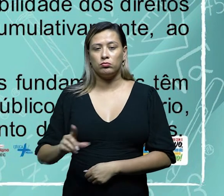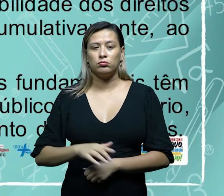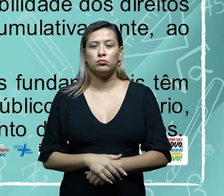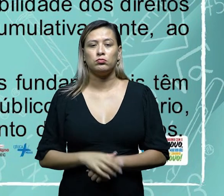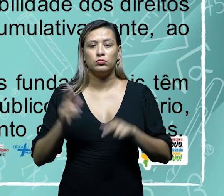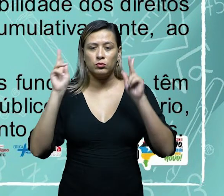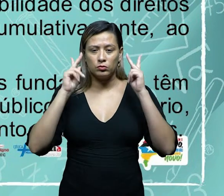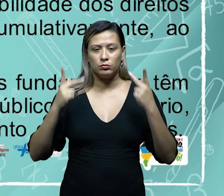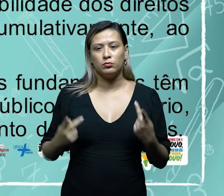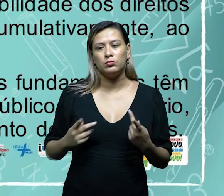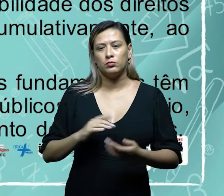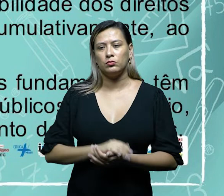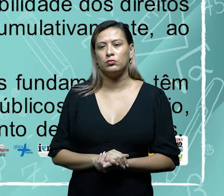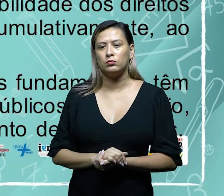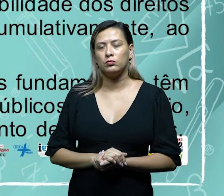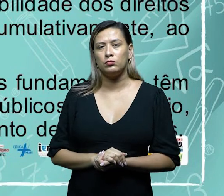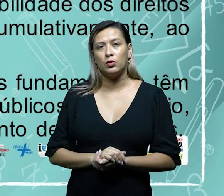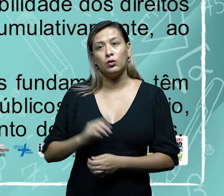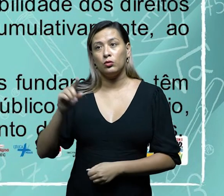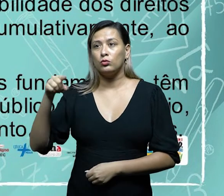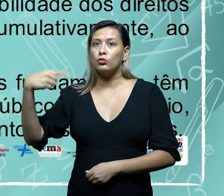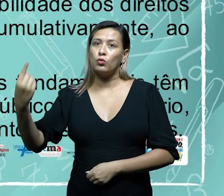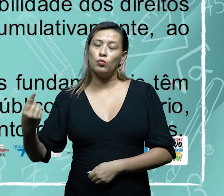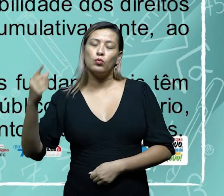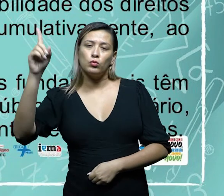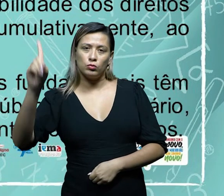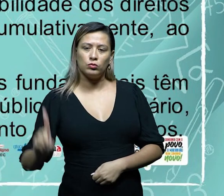né, em concorrência com os outros, né,